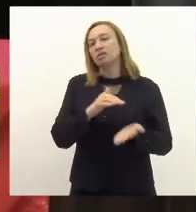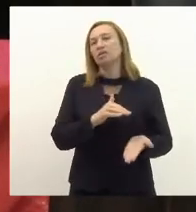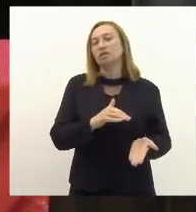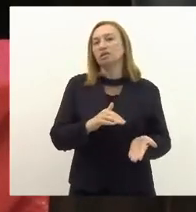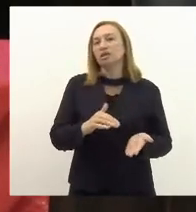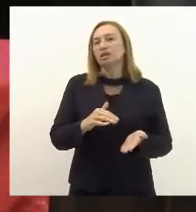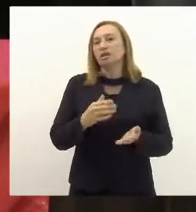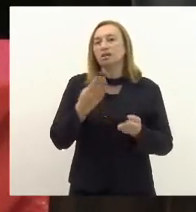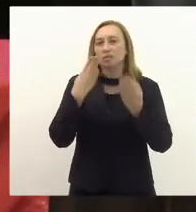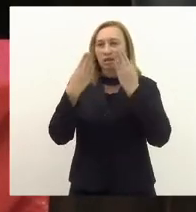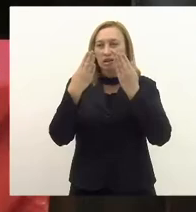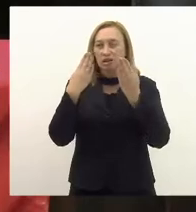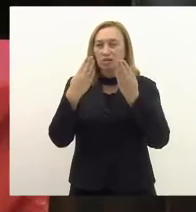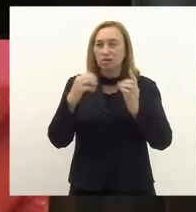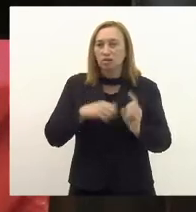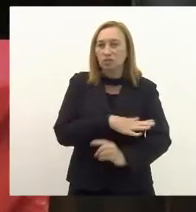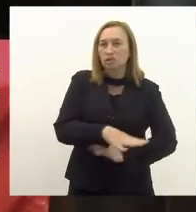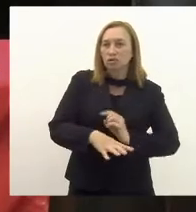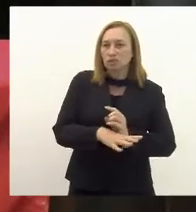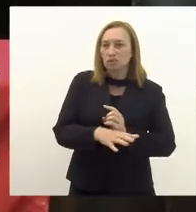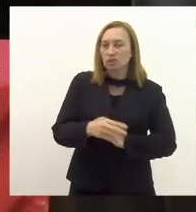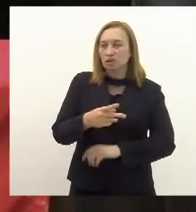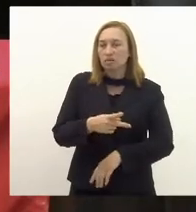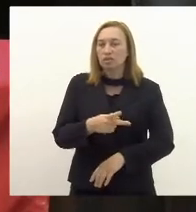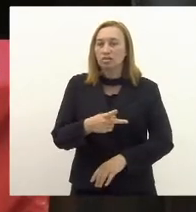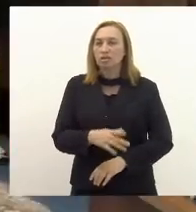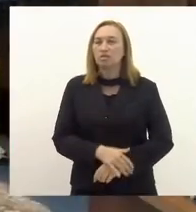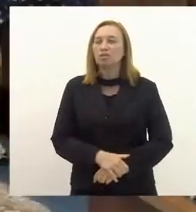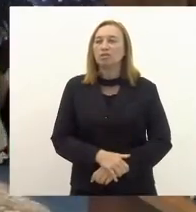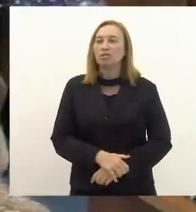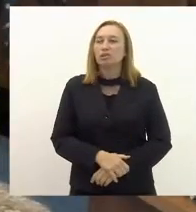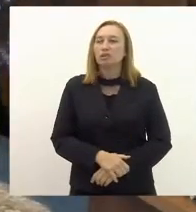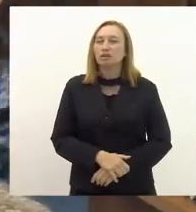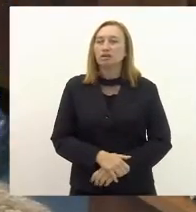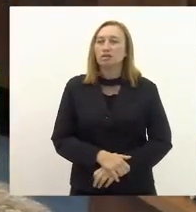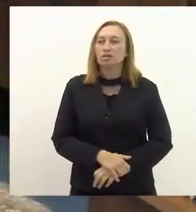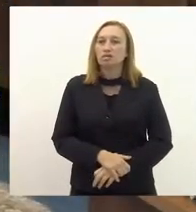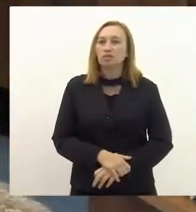psicossocial e populações em situação de vulnerabilidade.